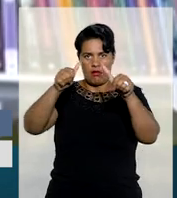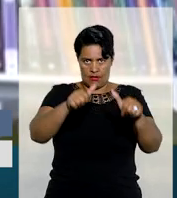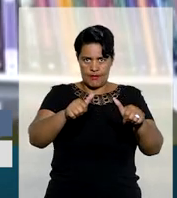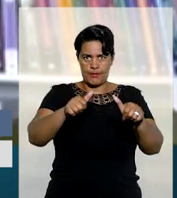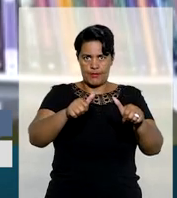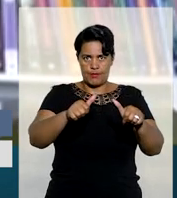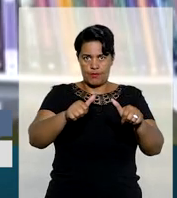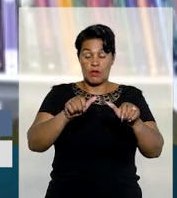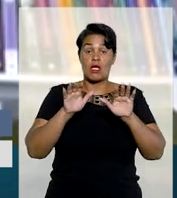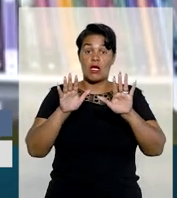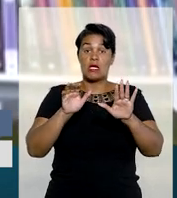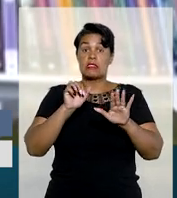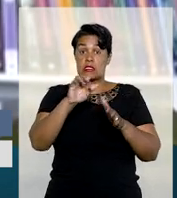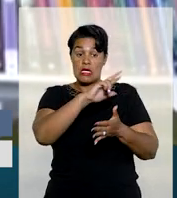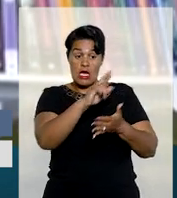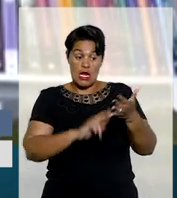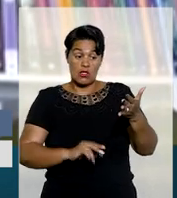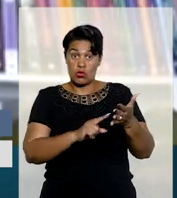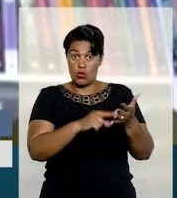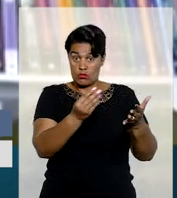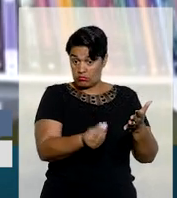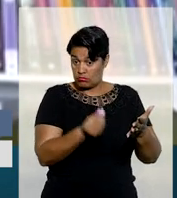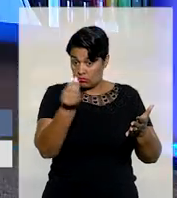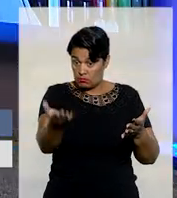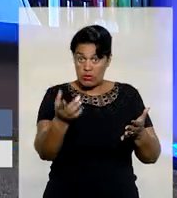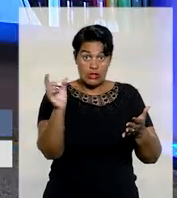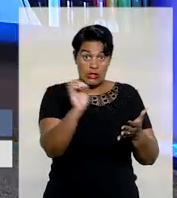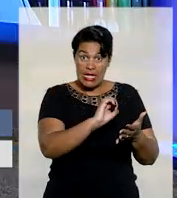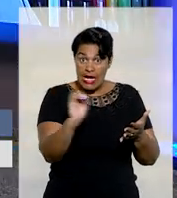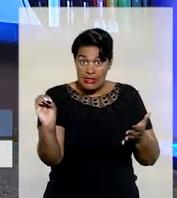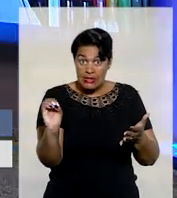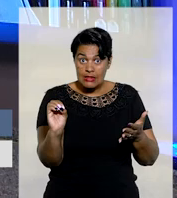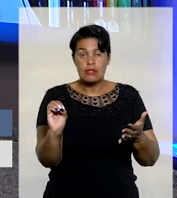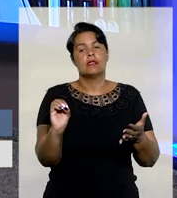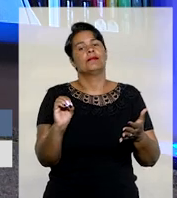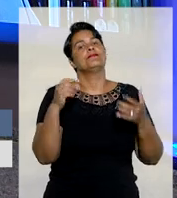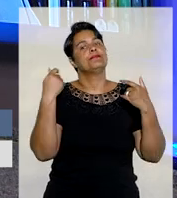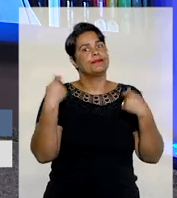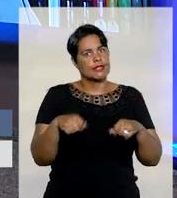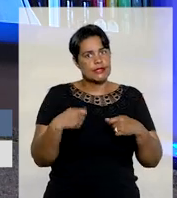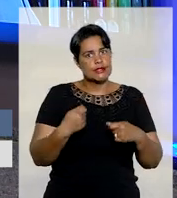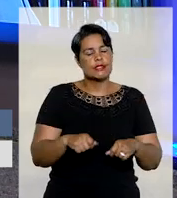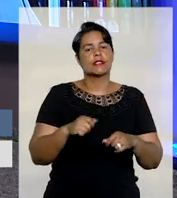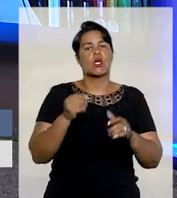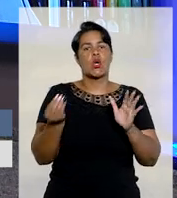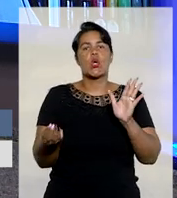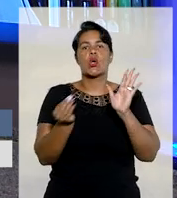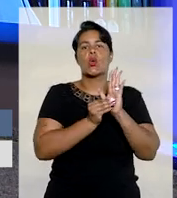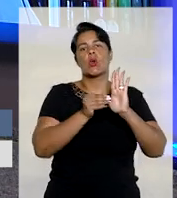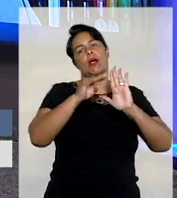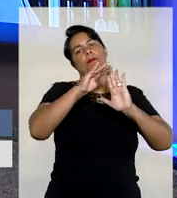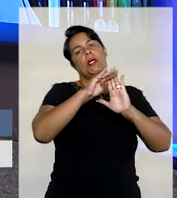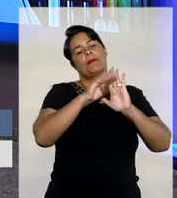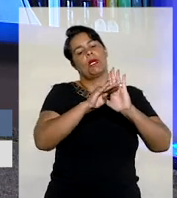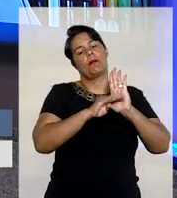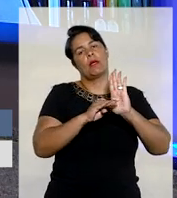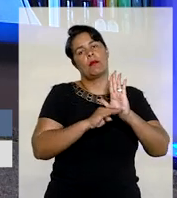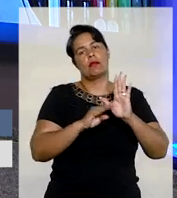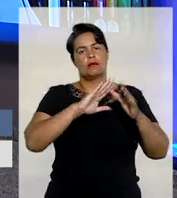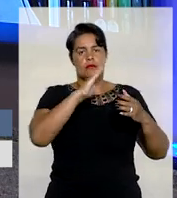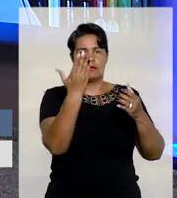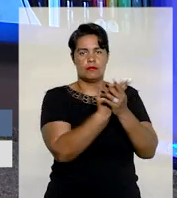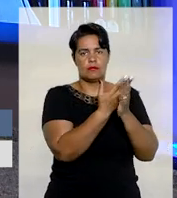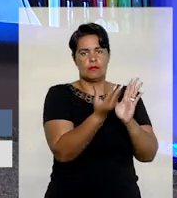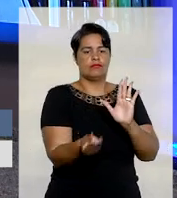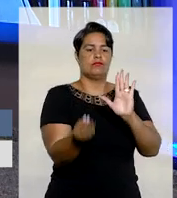acordo, e não sendo o caso de o relator levar para julgamento na sessão seguinte a interposição, será necessária a inclusão